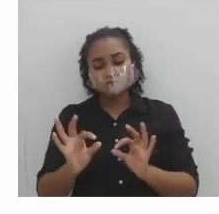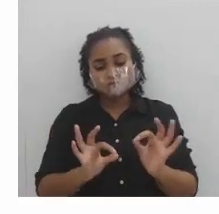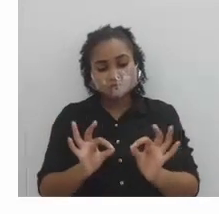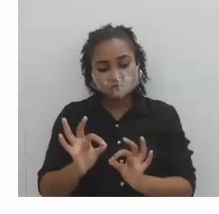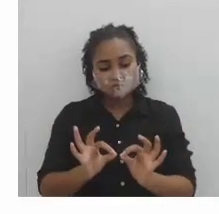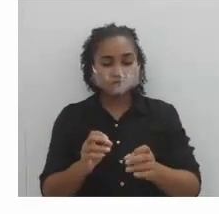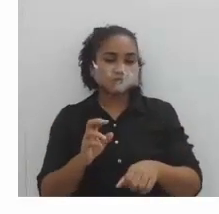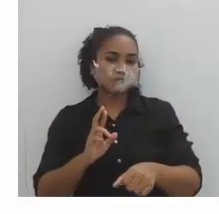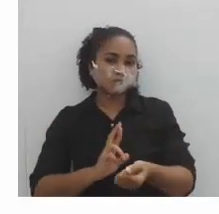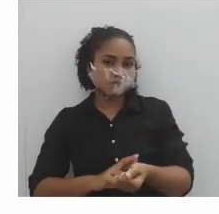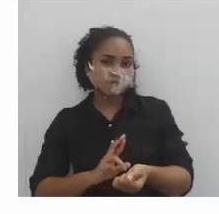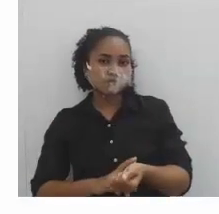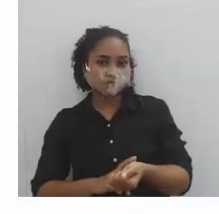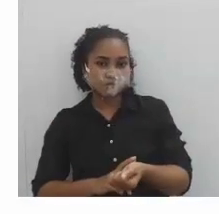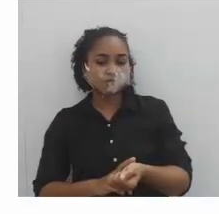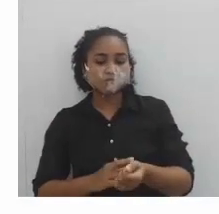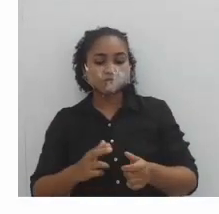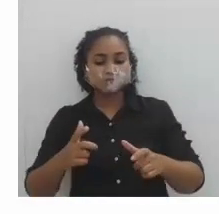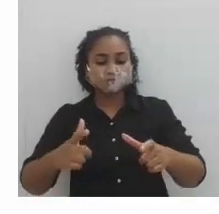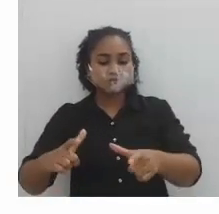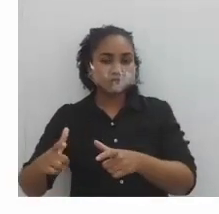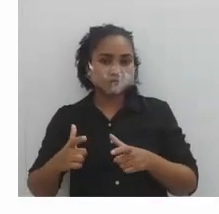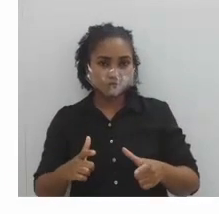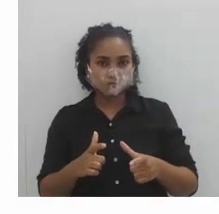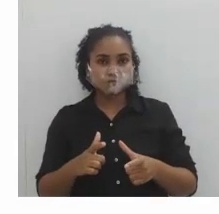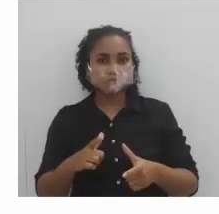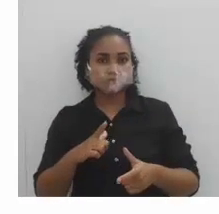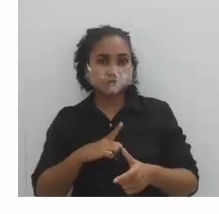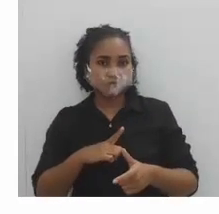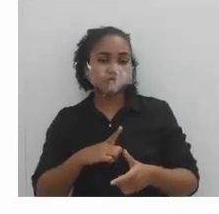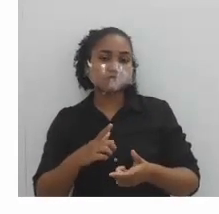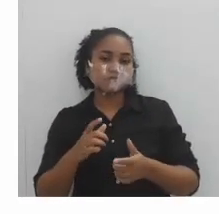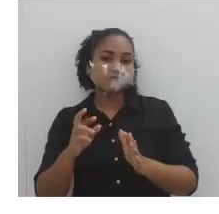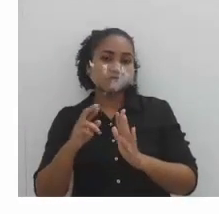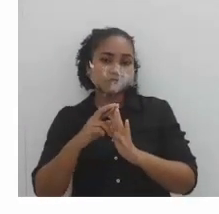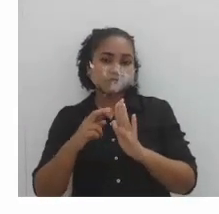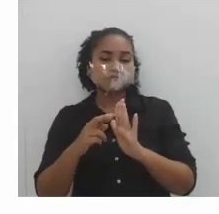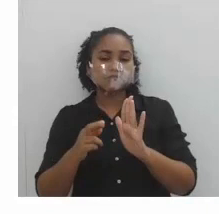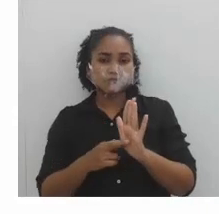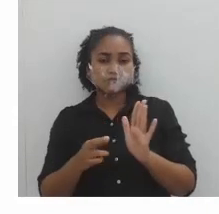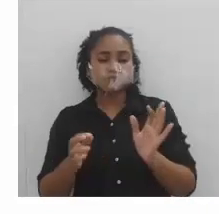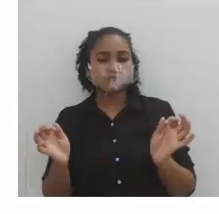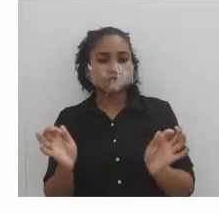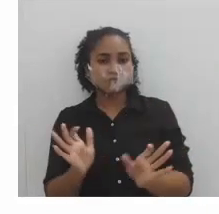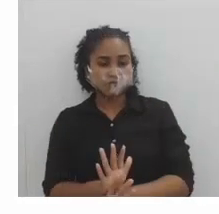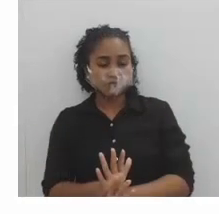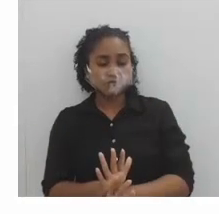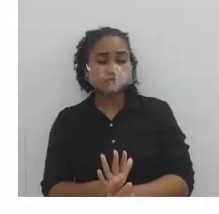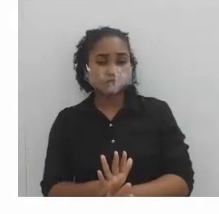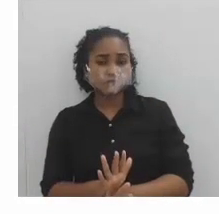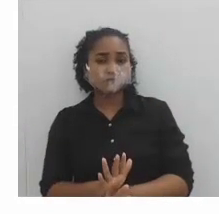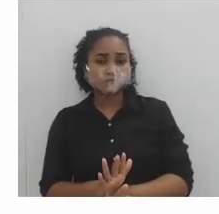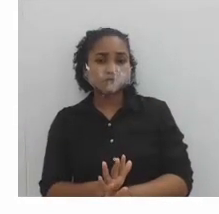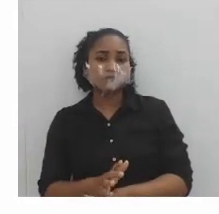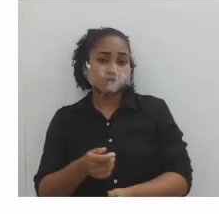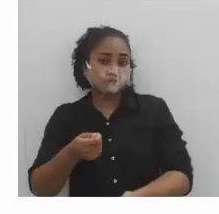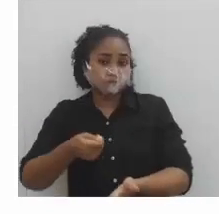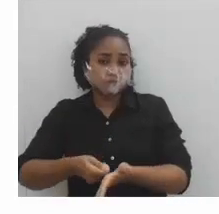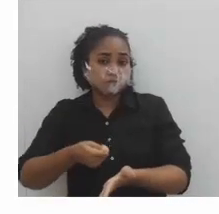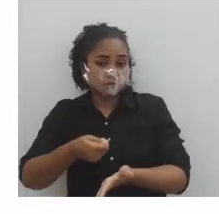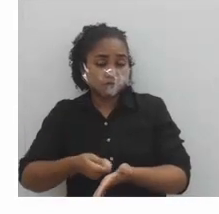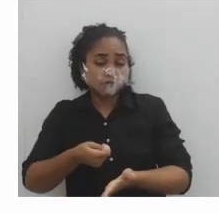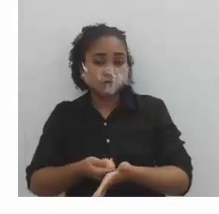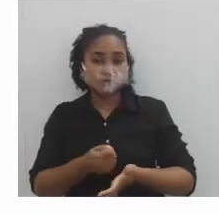tempo e espaço, segundo regras livremente concedidas, mas absolutamente